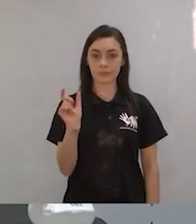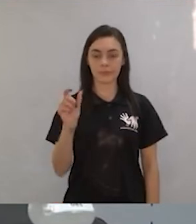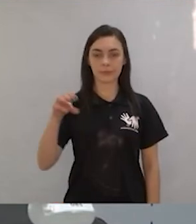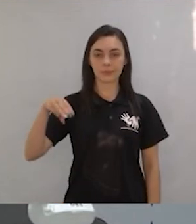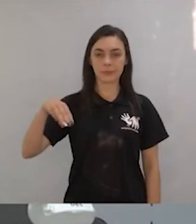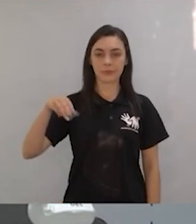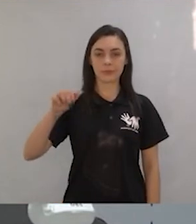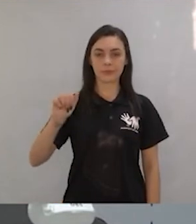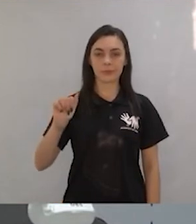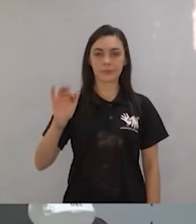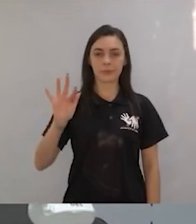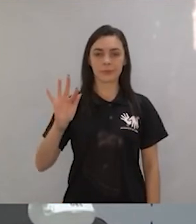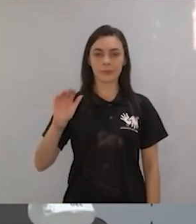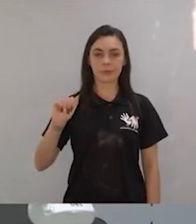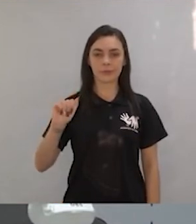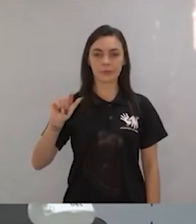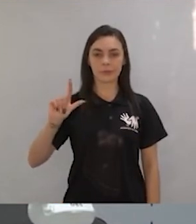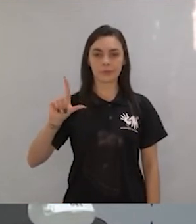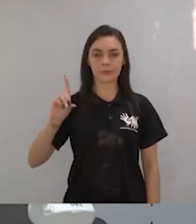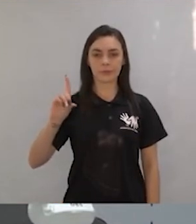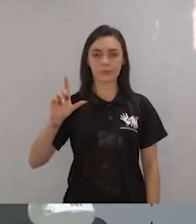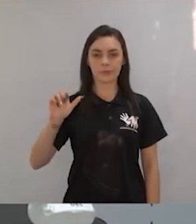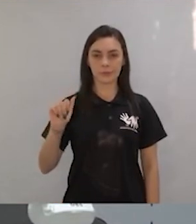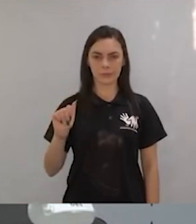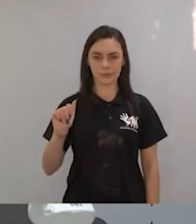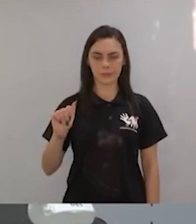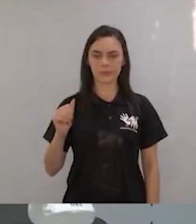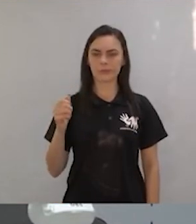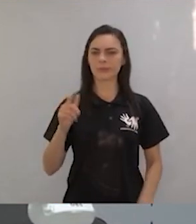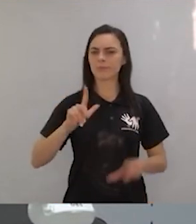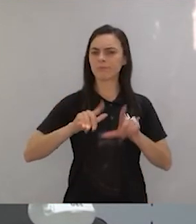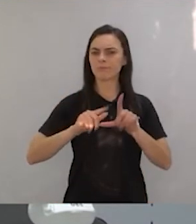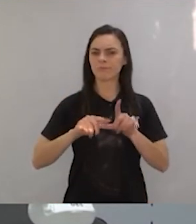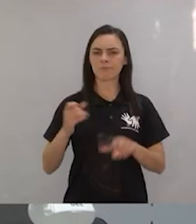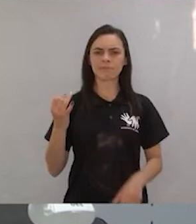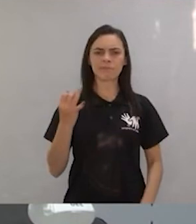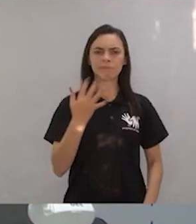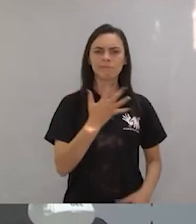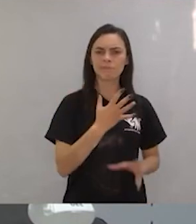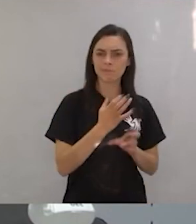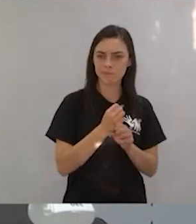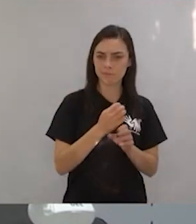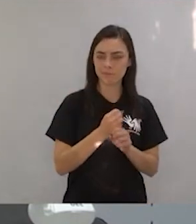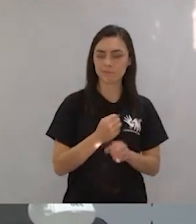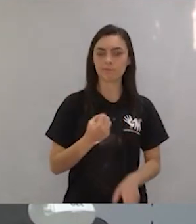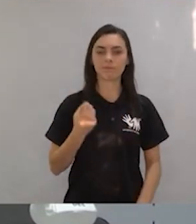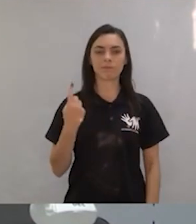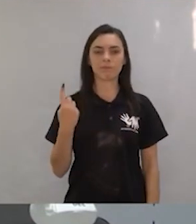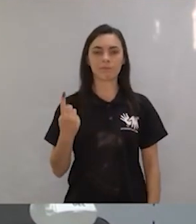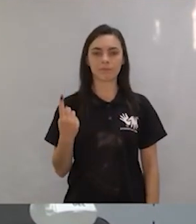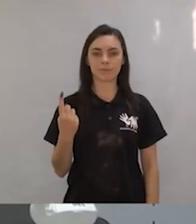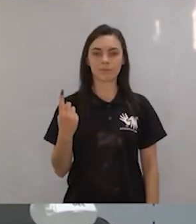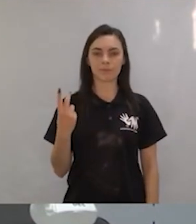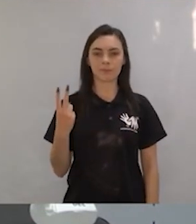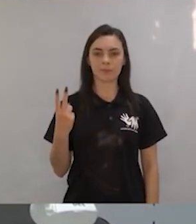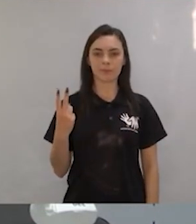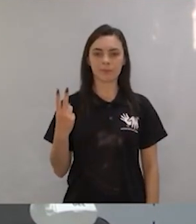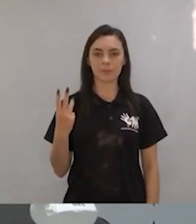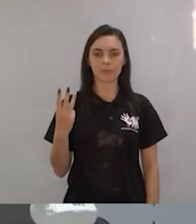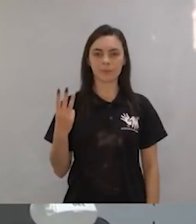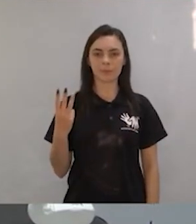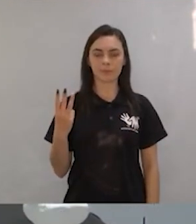A palavra Mafalda. Vamos contar quantas letras tem a palavra Mafalda?